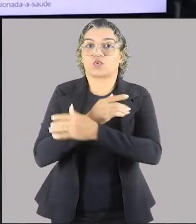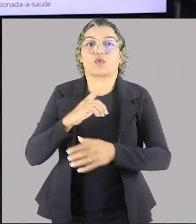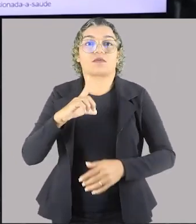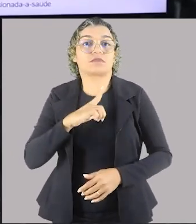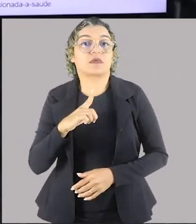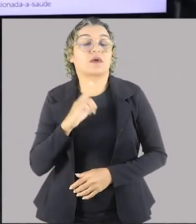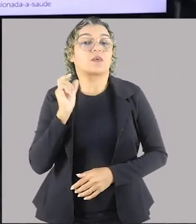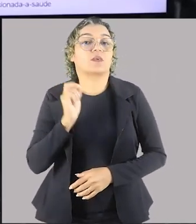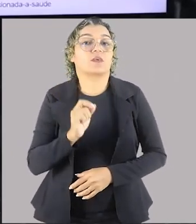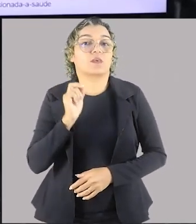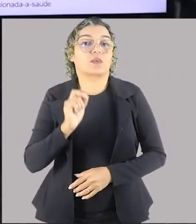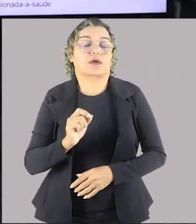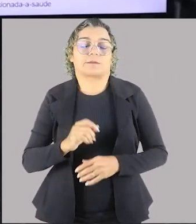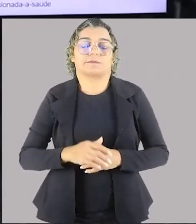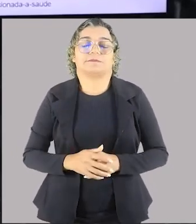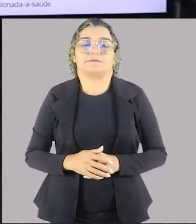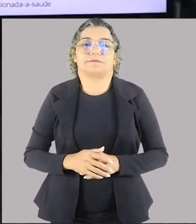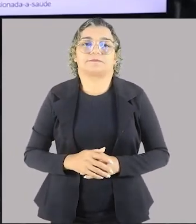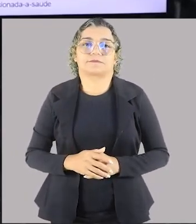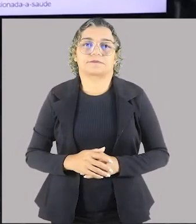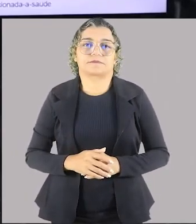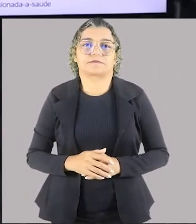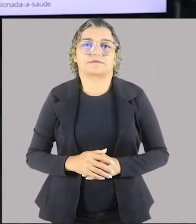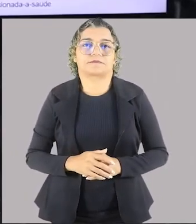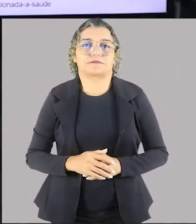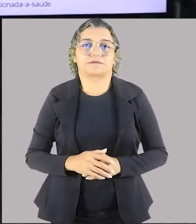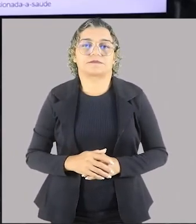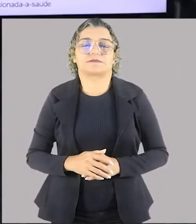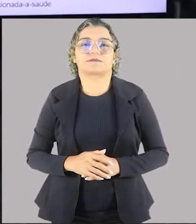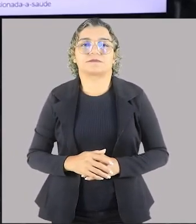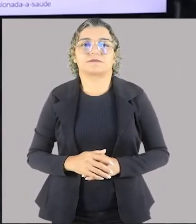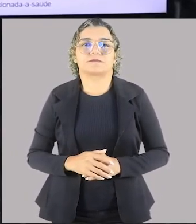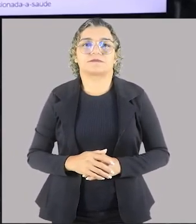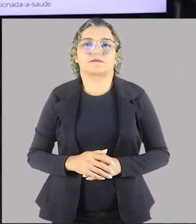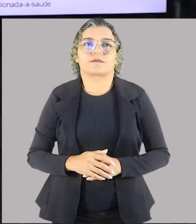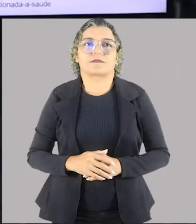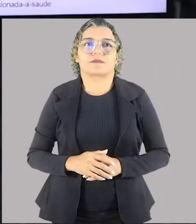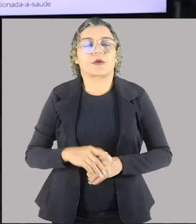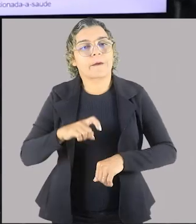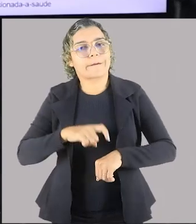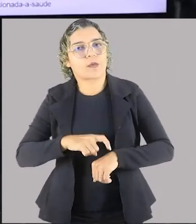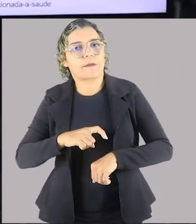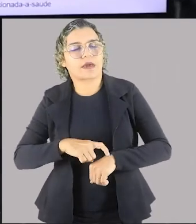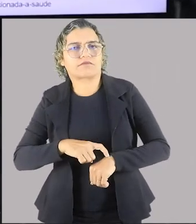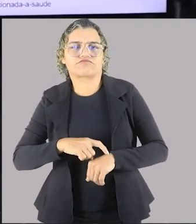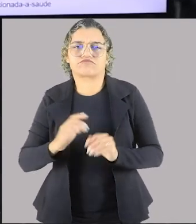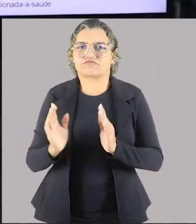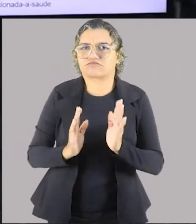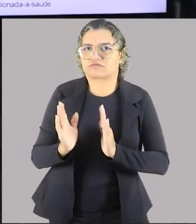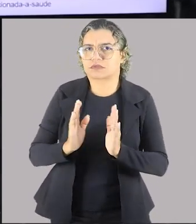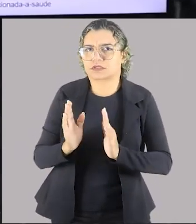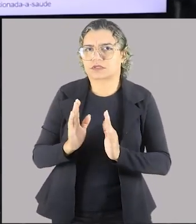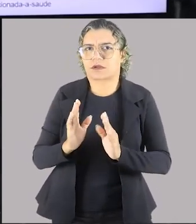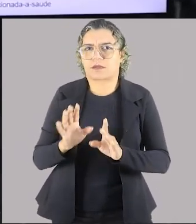de manter um determinado tempo de contração. Então, vamos supor que esse